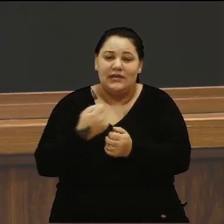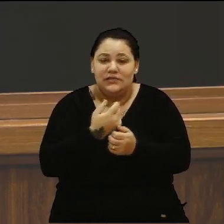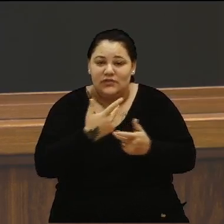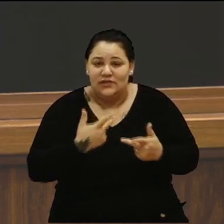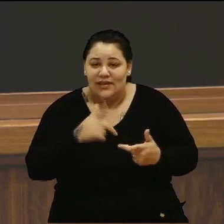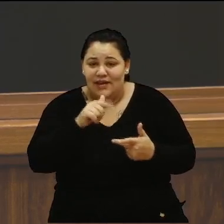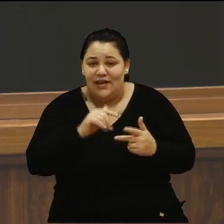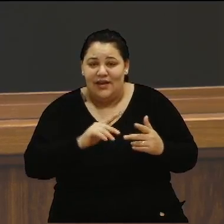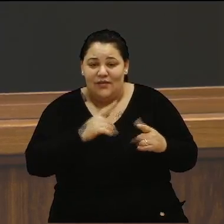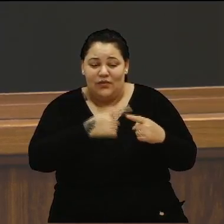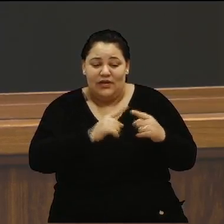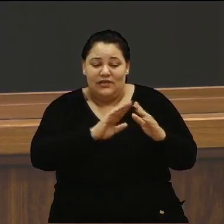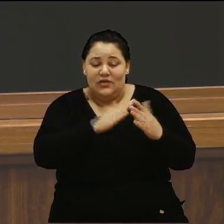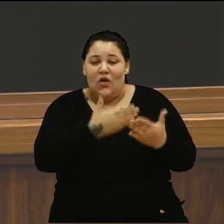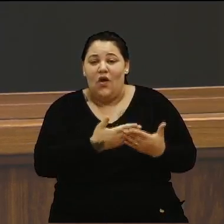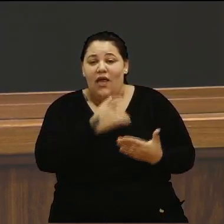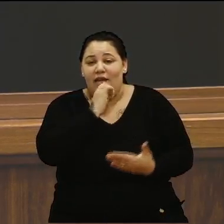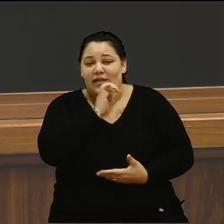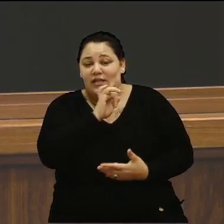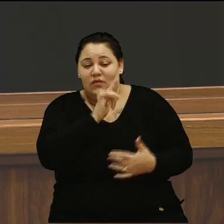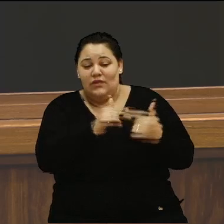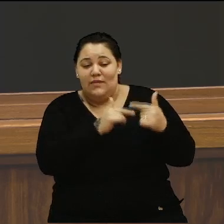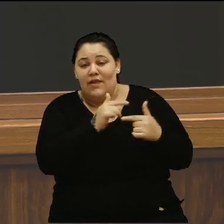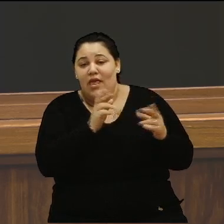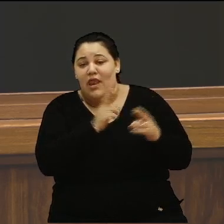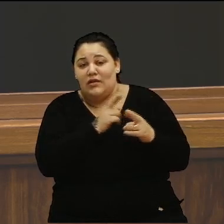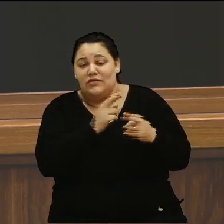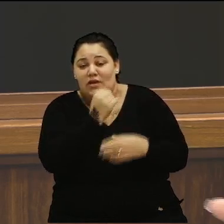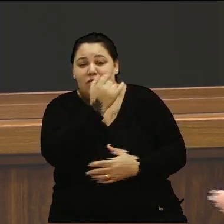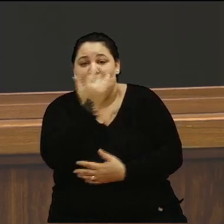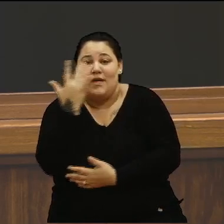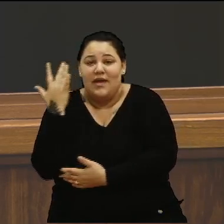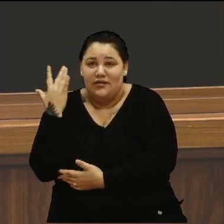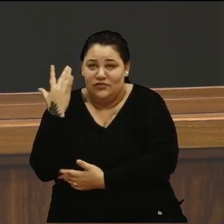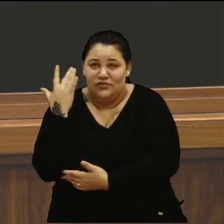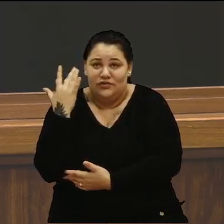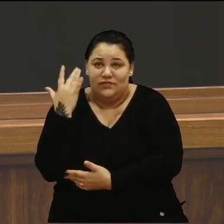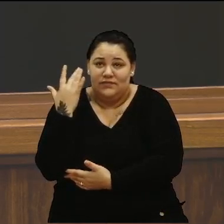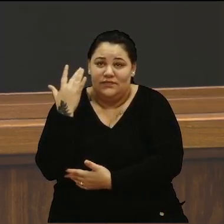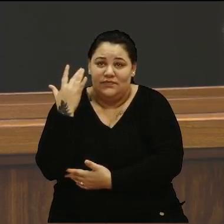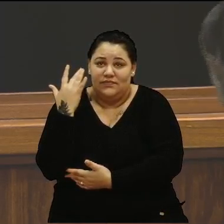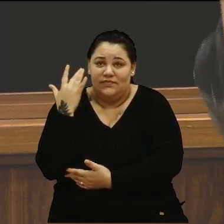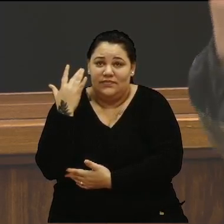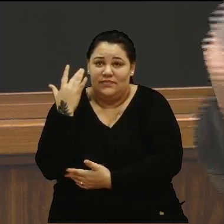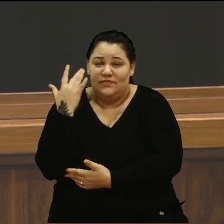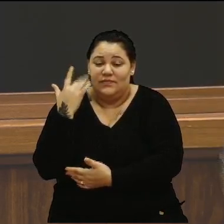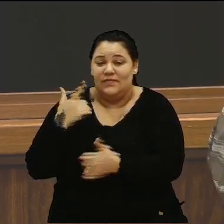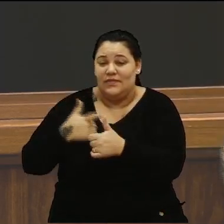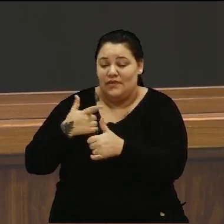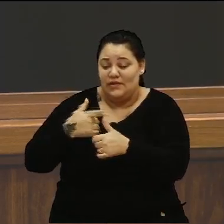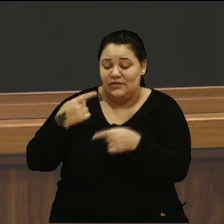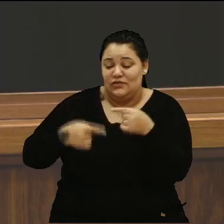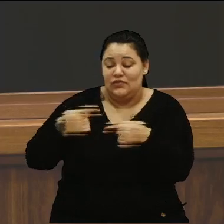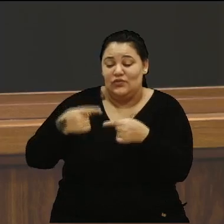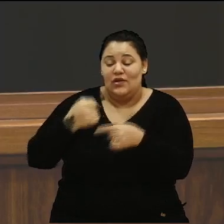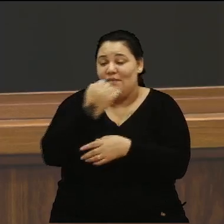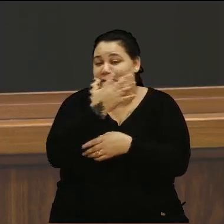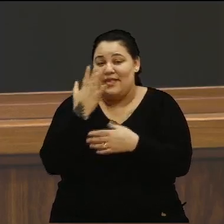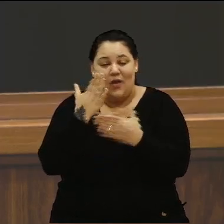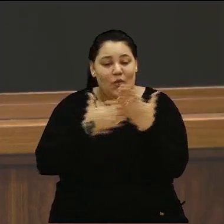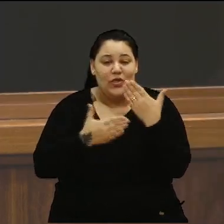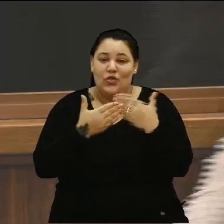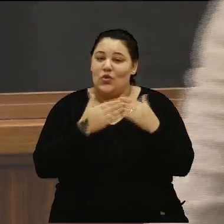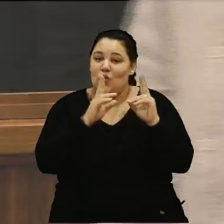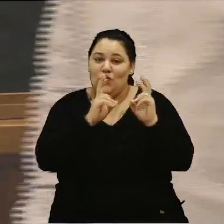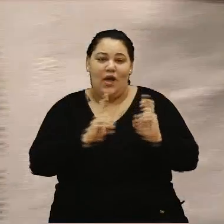as escolas não trabalham mais a questão ambiental. Que primeiro, nossa, se discute a questão ambiental em todas as